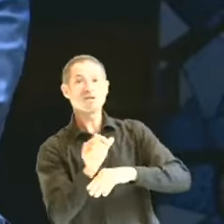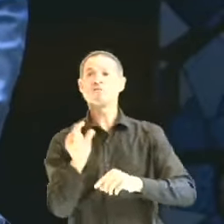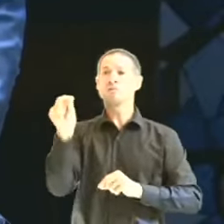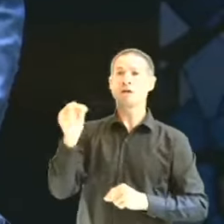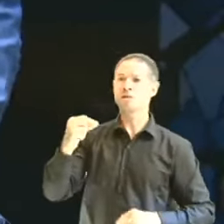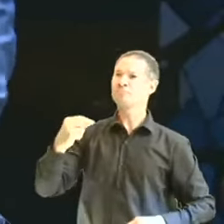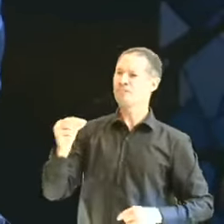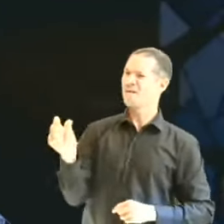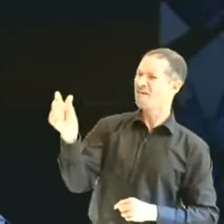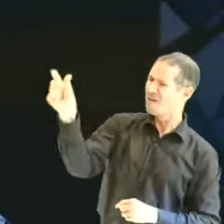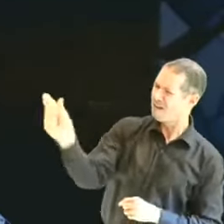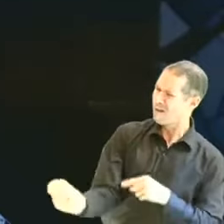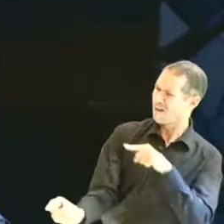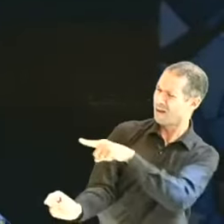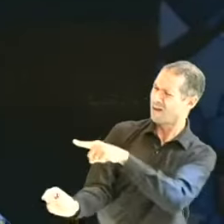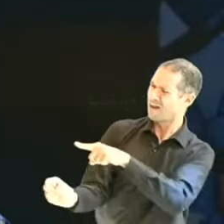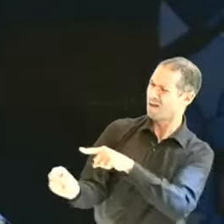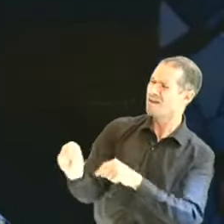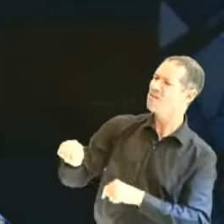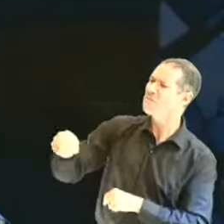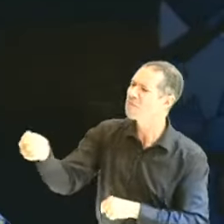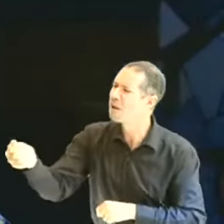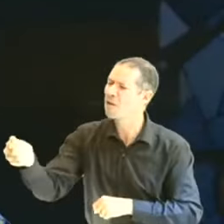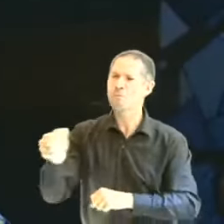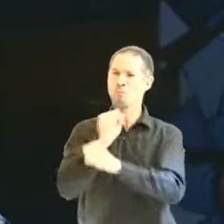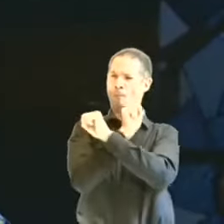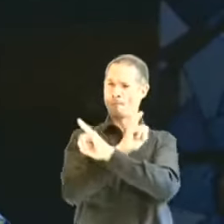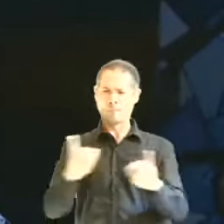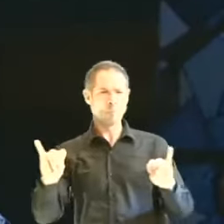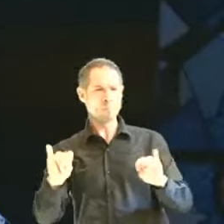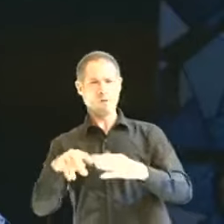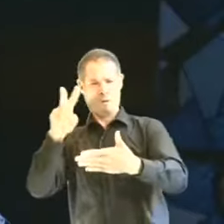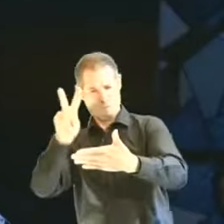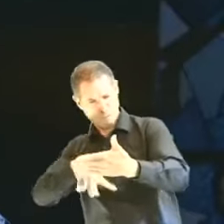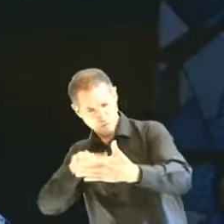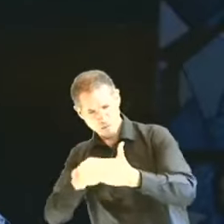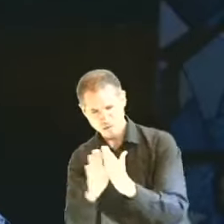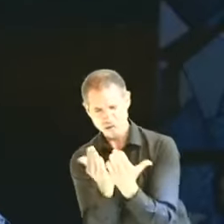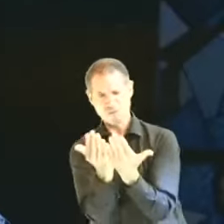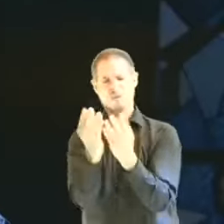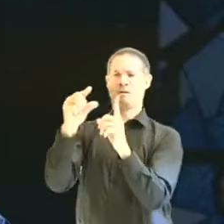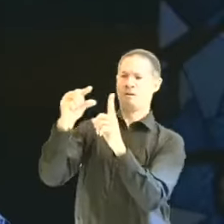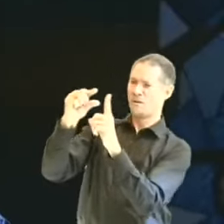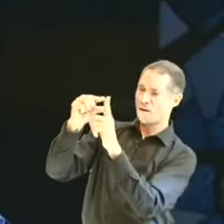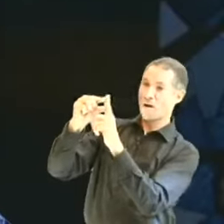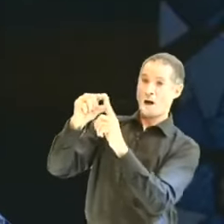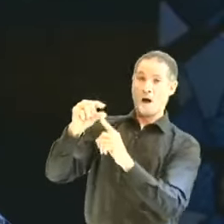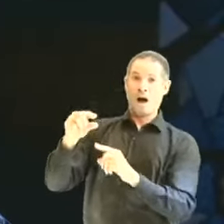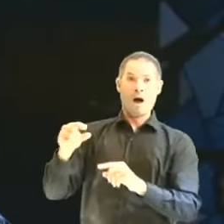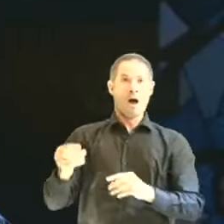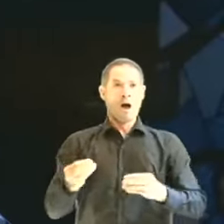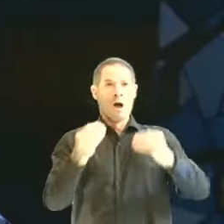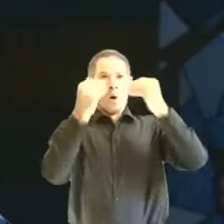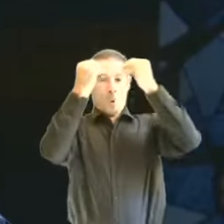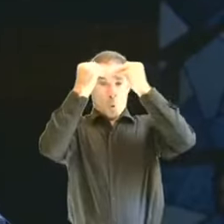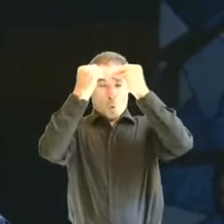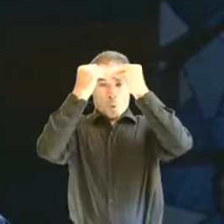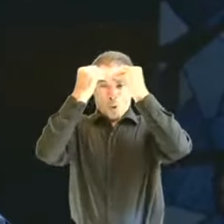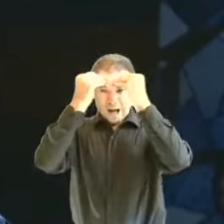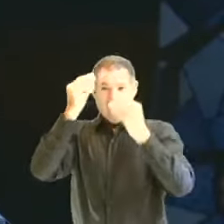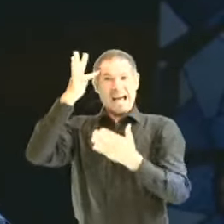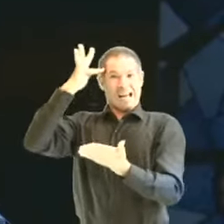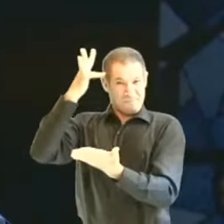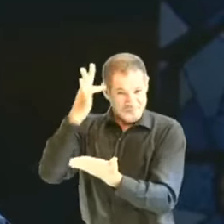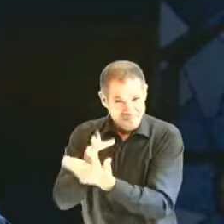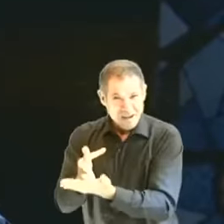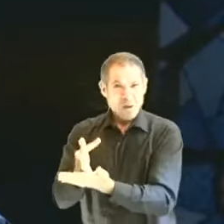que ele faz. E estas coisas que ele está lendo nas Escrituras geram confiança,